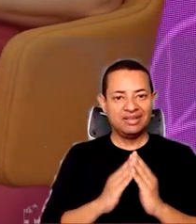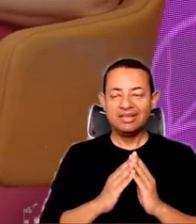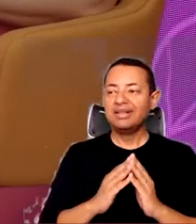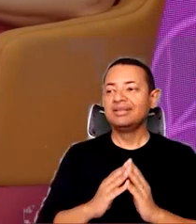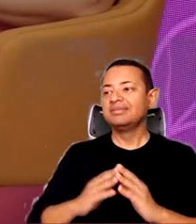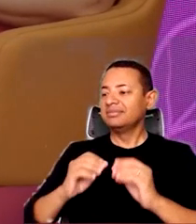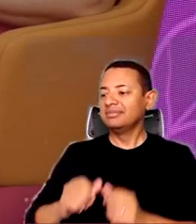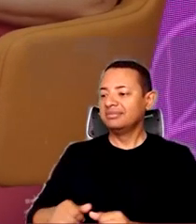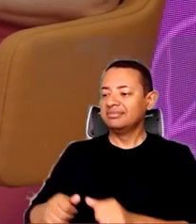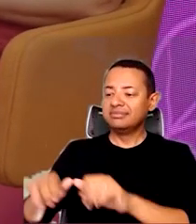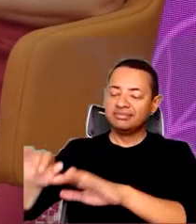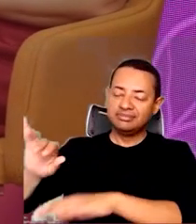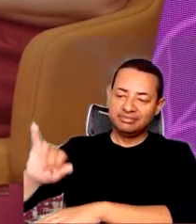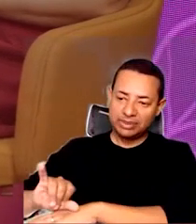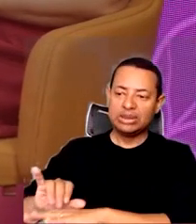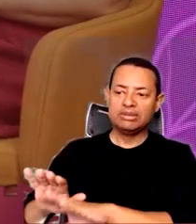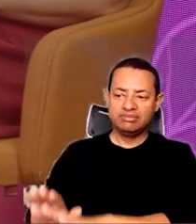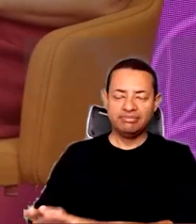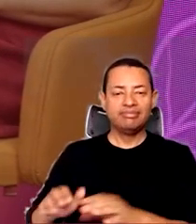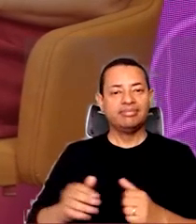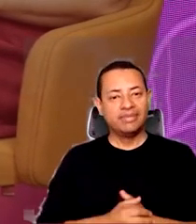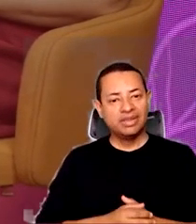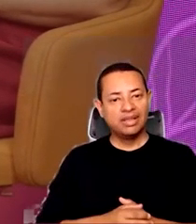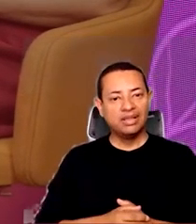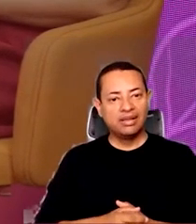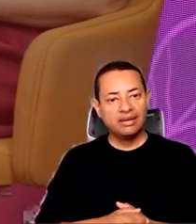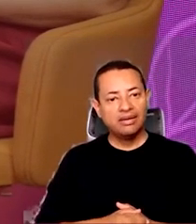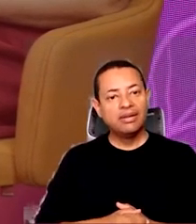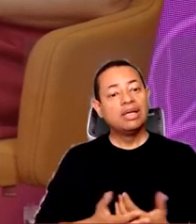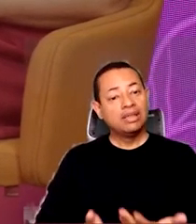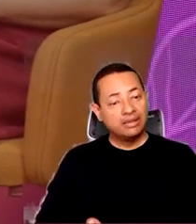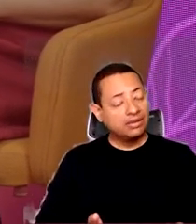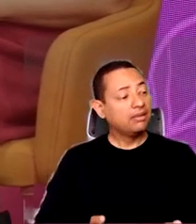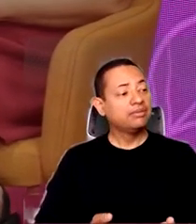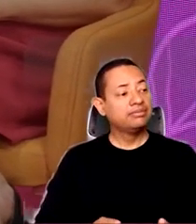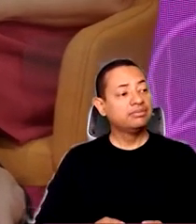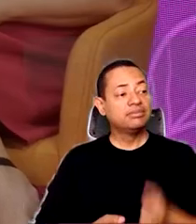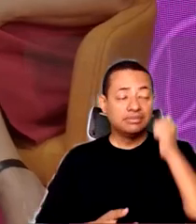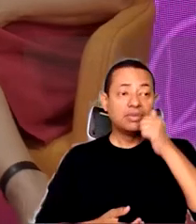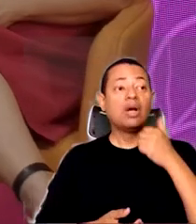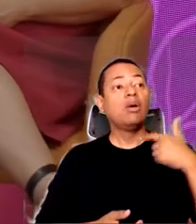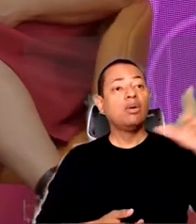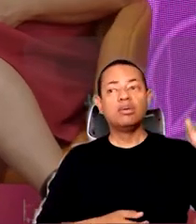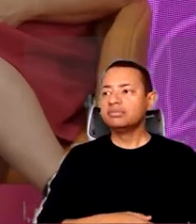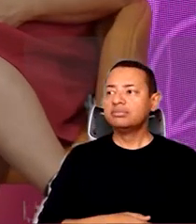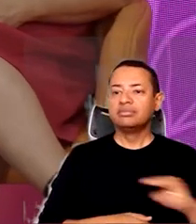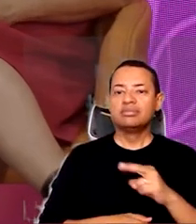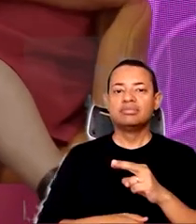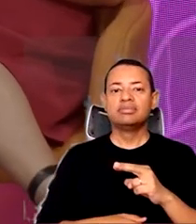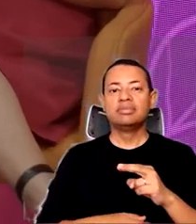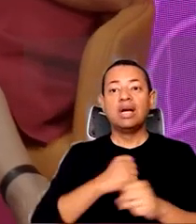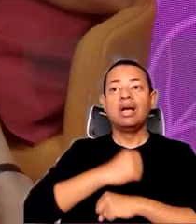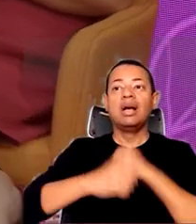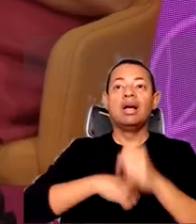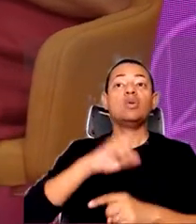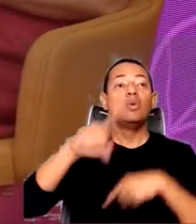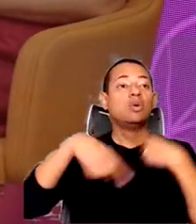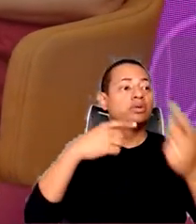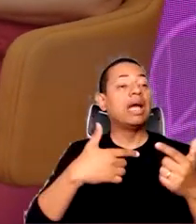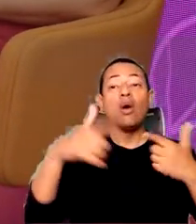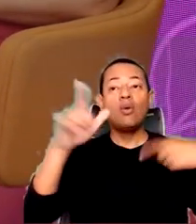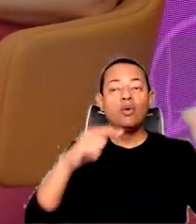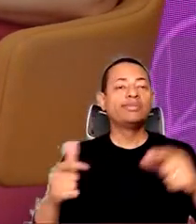casa na verdade a gente tá transmutando para outras né que no ano que vem vai ter outras